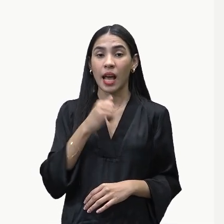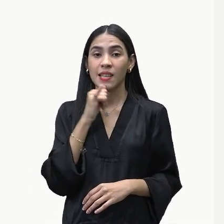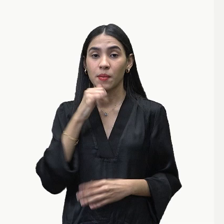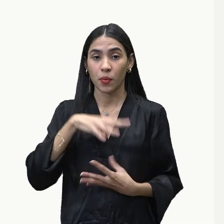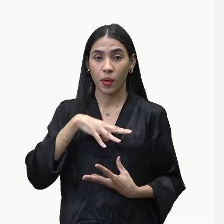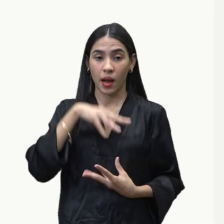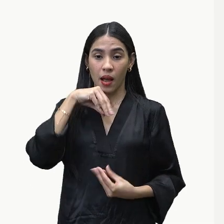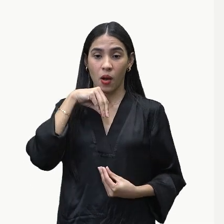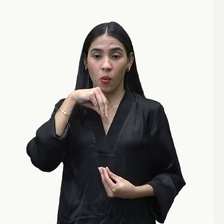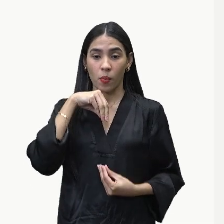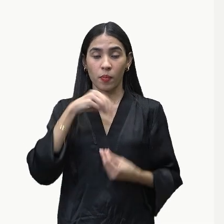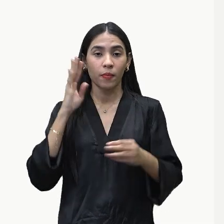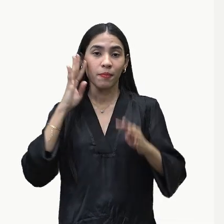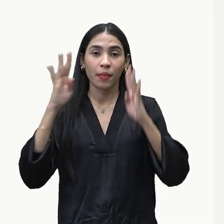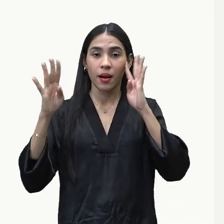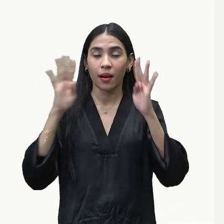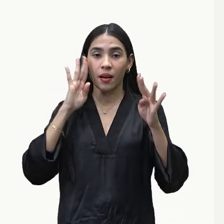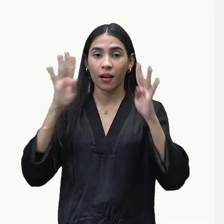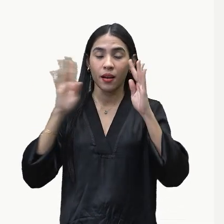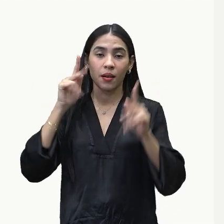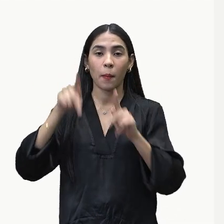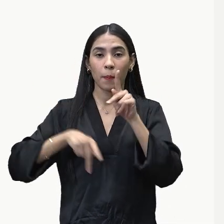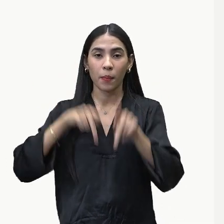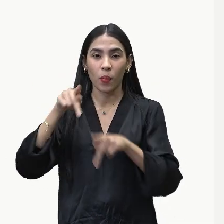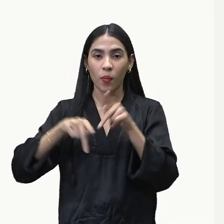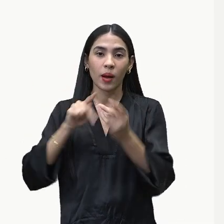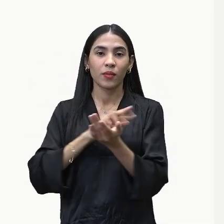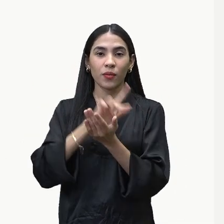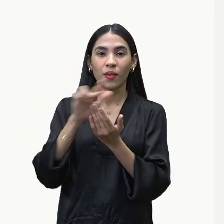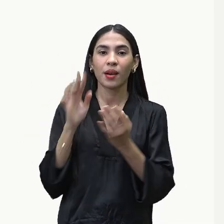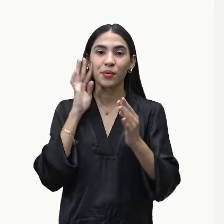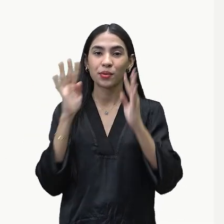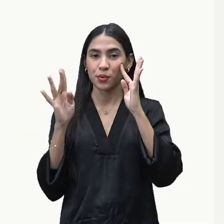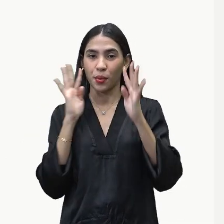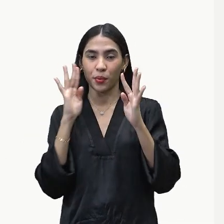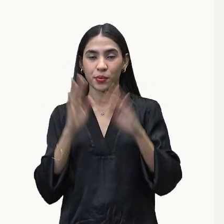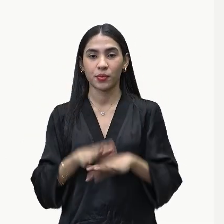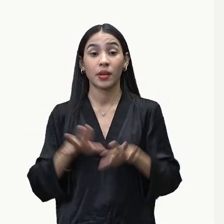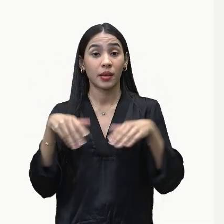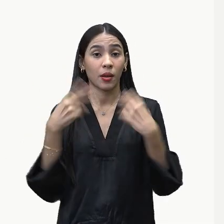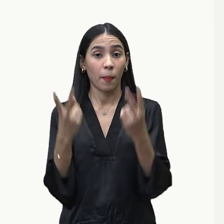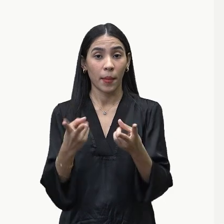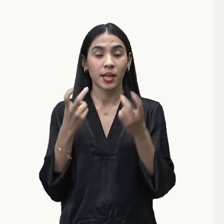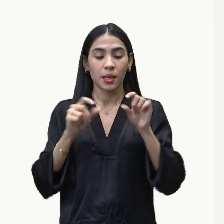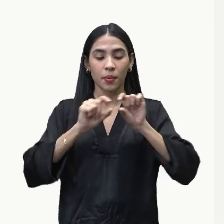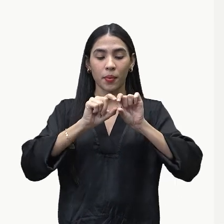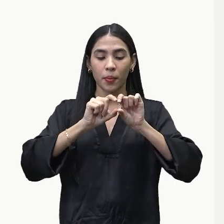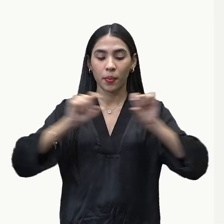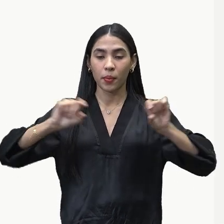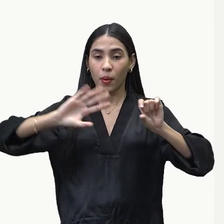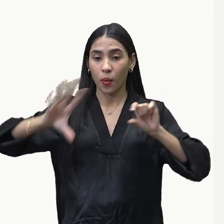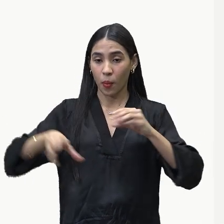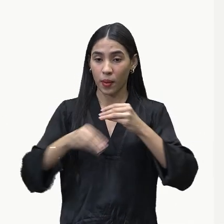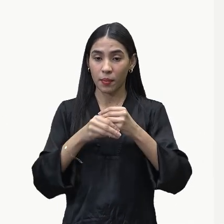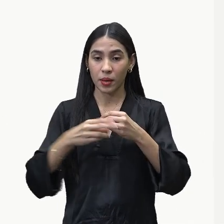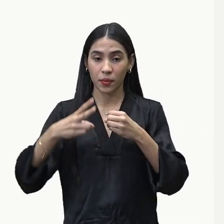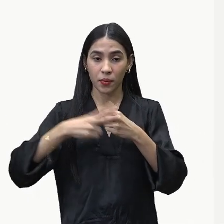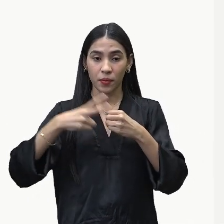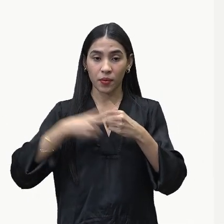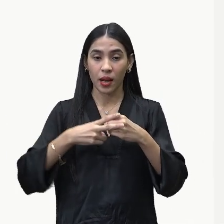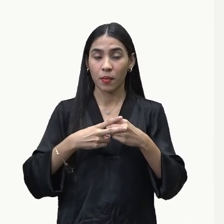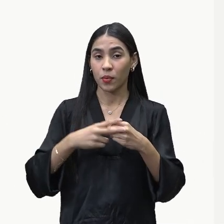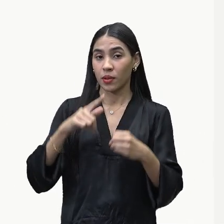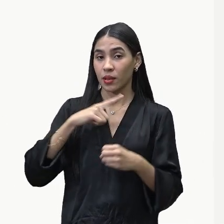alma de sonhos povoadas. Então, observem que neste verso, o complemento do verbo